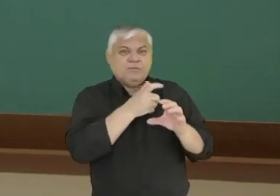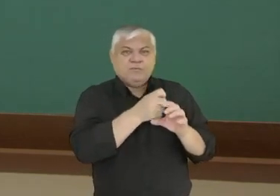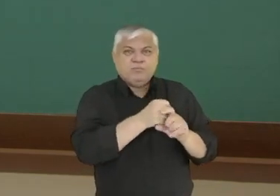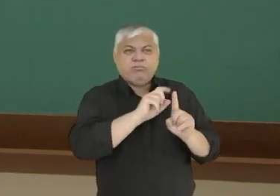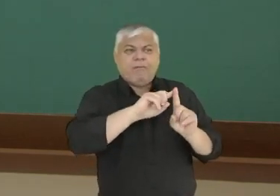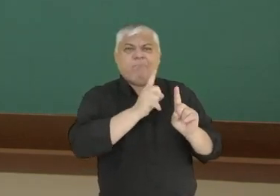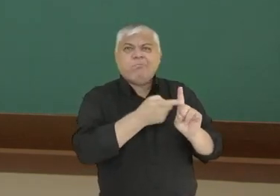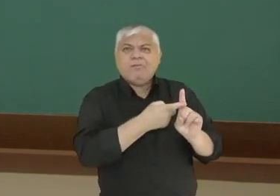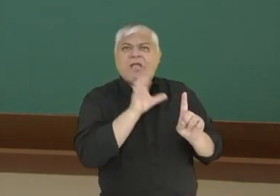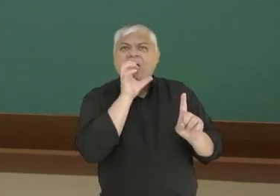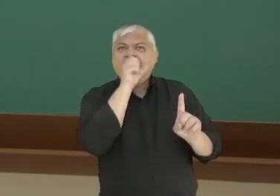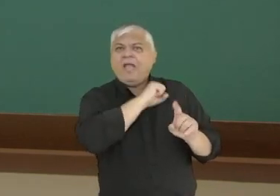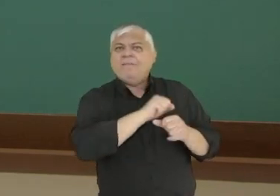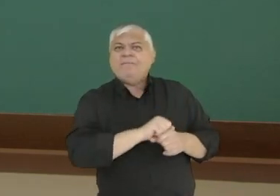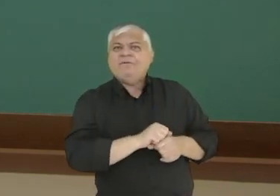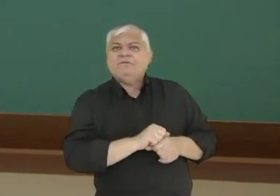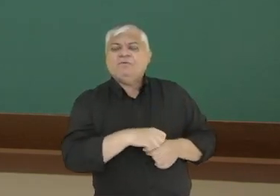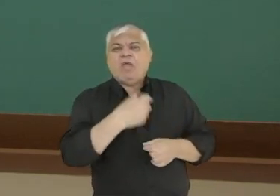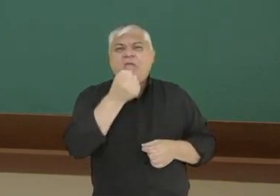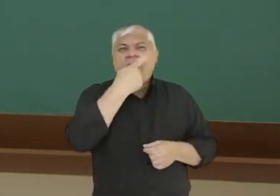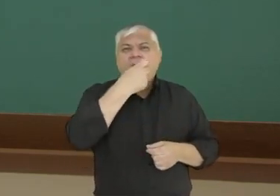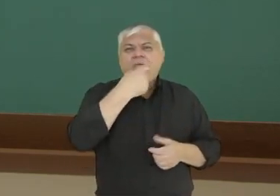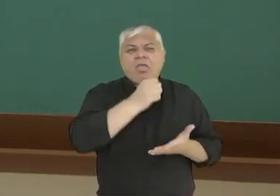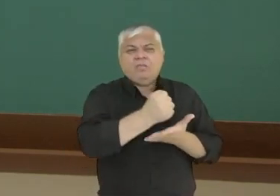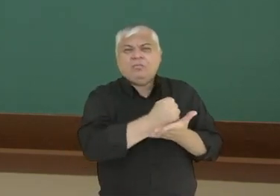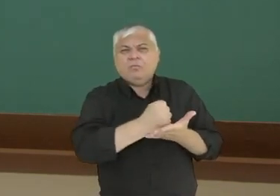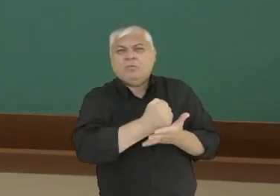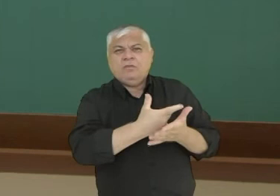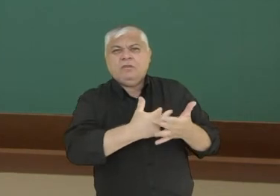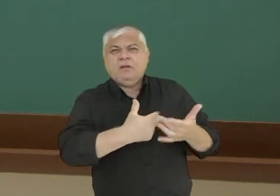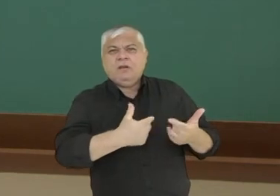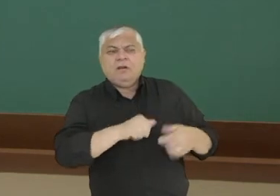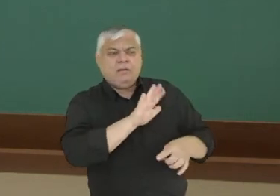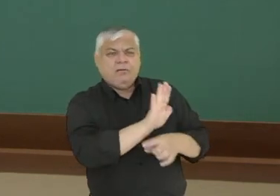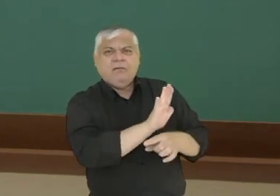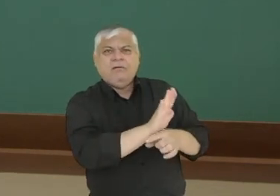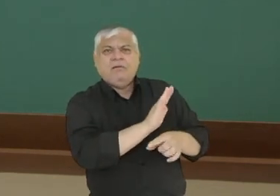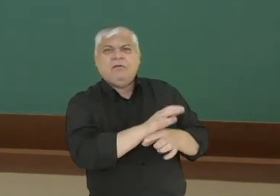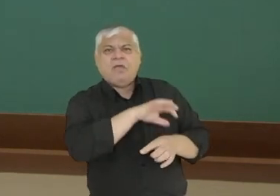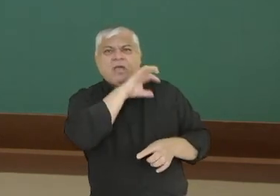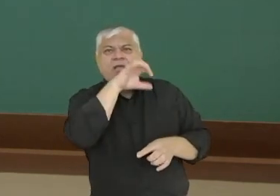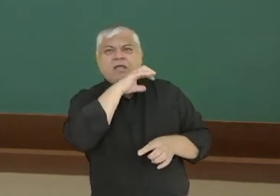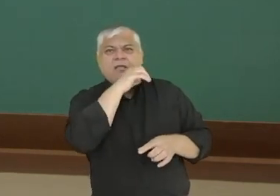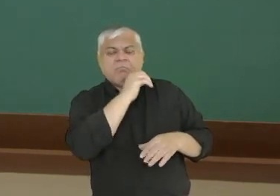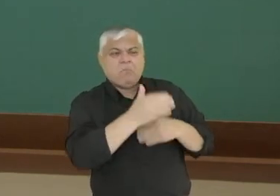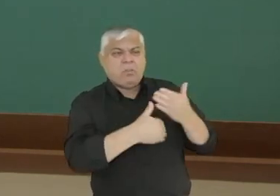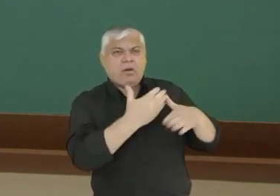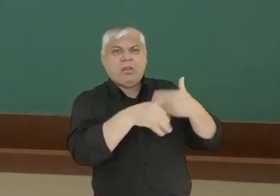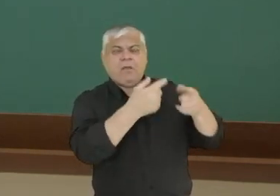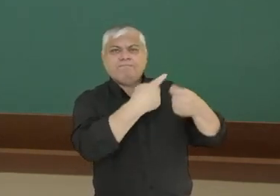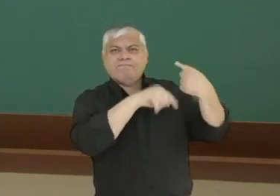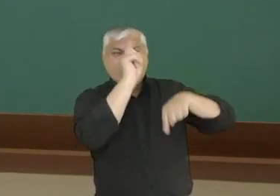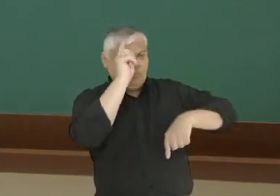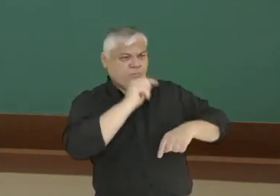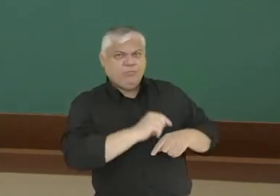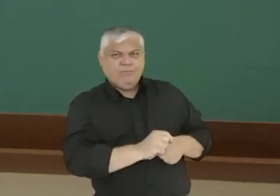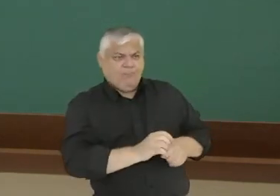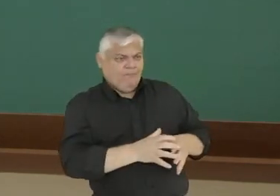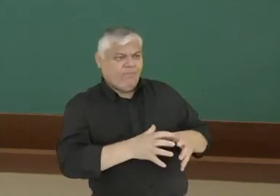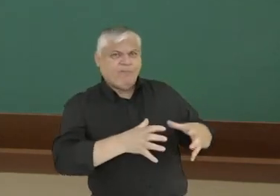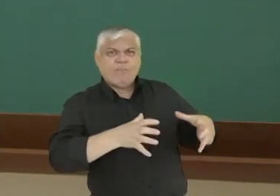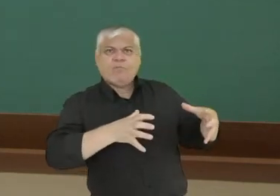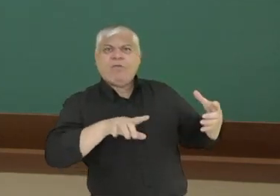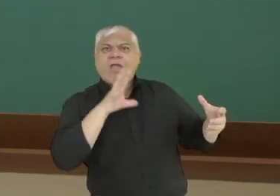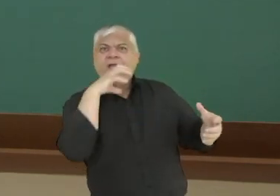uso de medicamentos e ração especial e facilitam também essa produção certo é um são